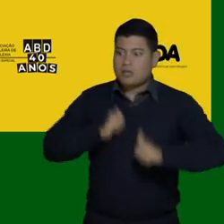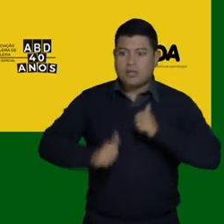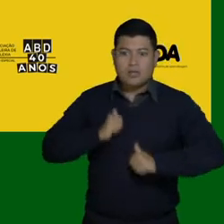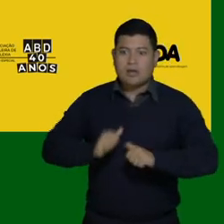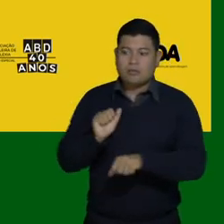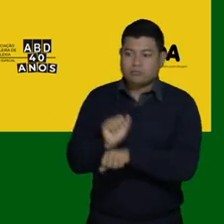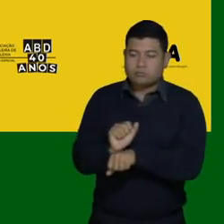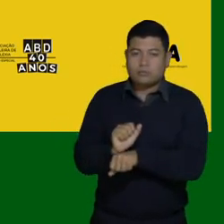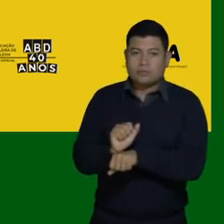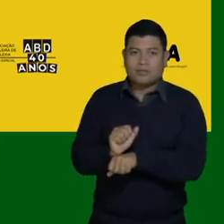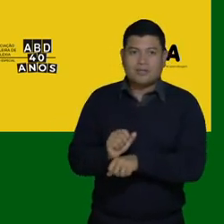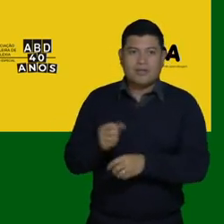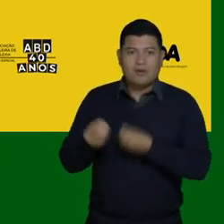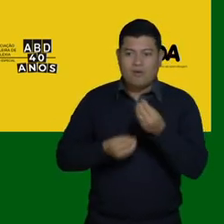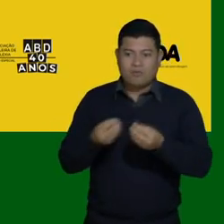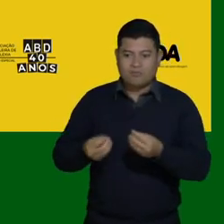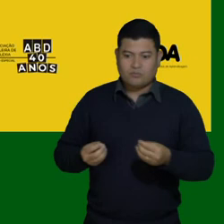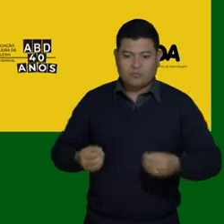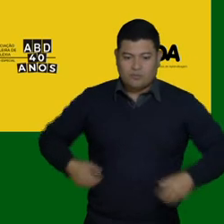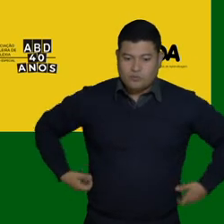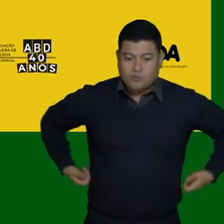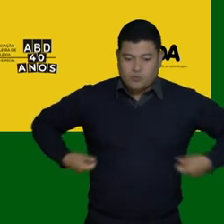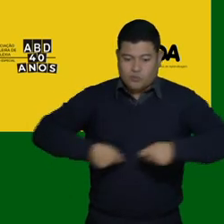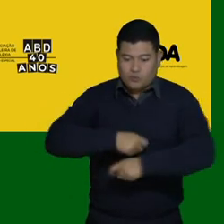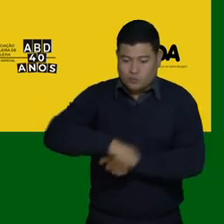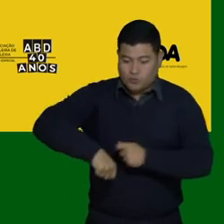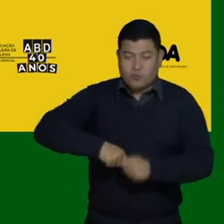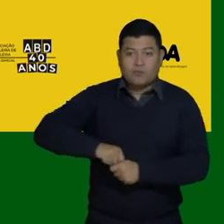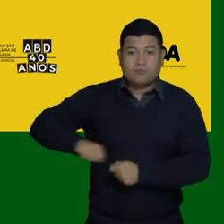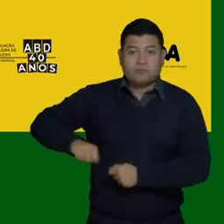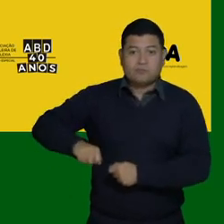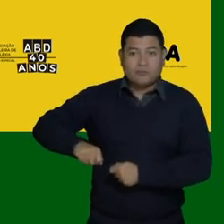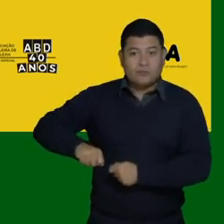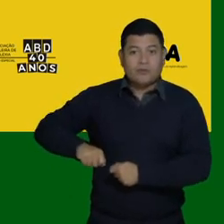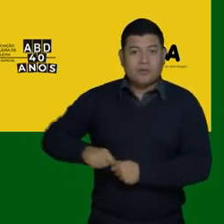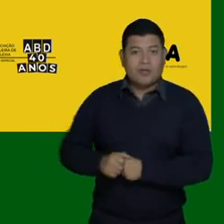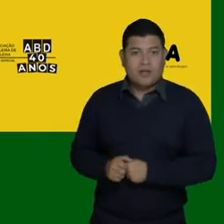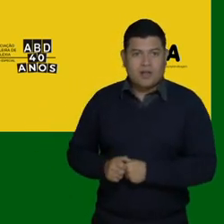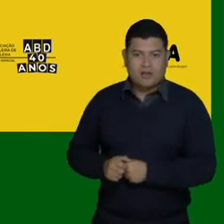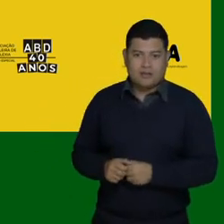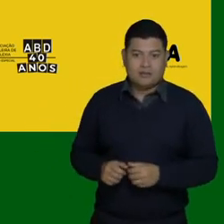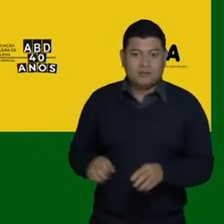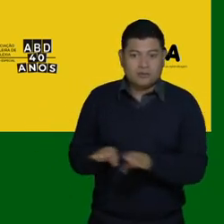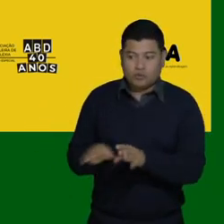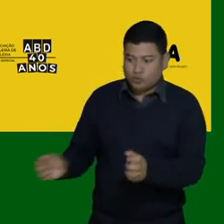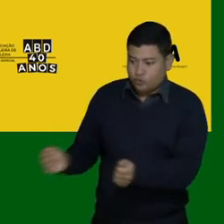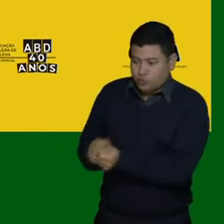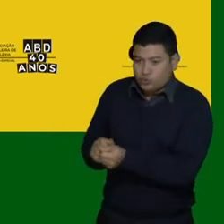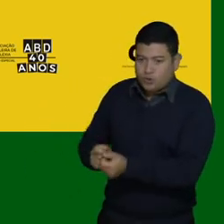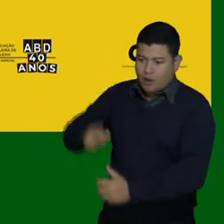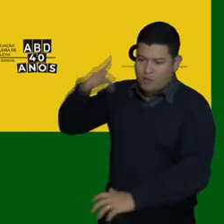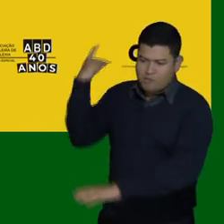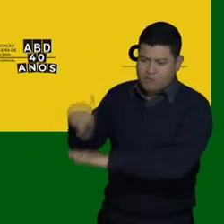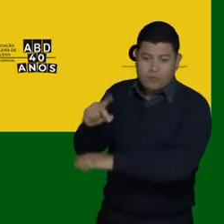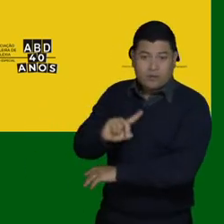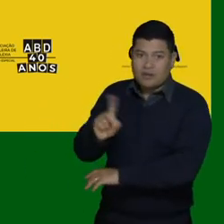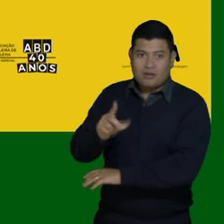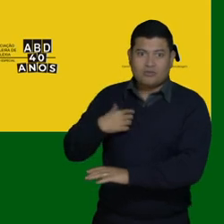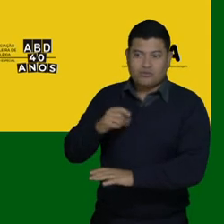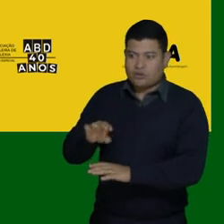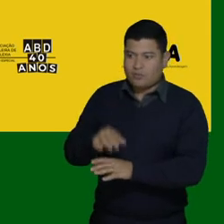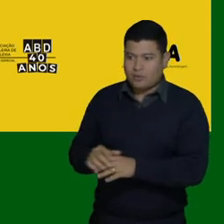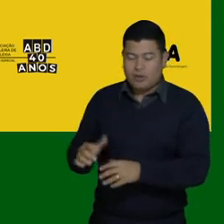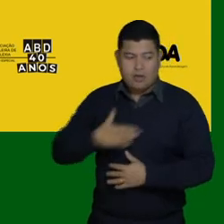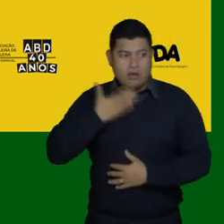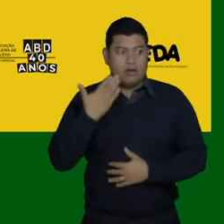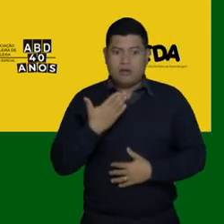uma cinta assim ela não batia mas para assustar falei meu Deus do céu né então mas aí